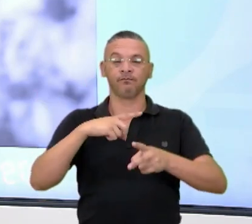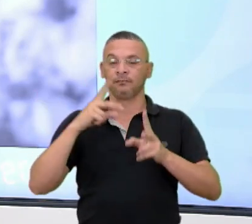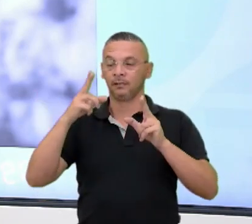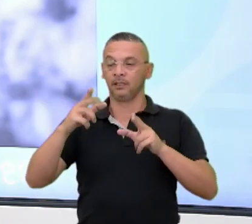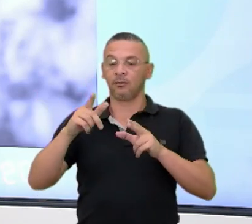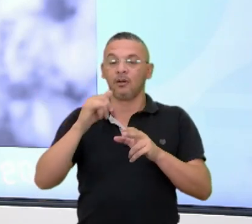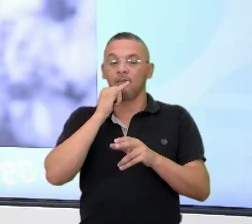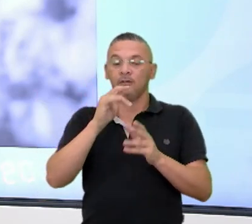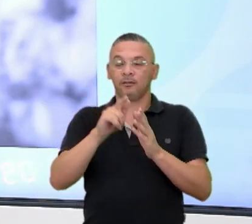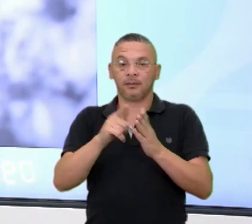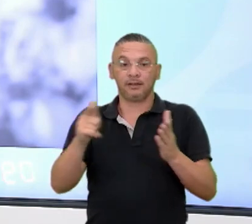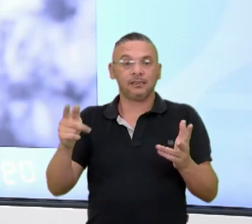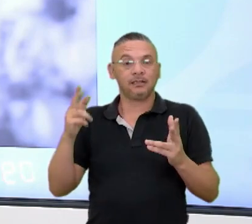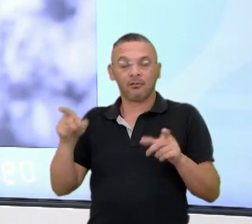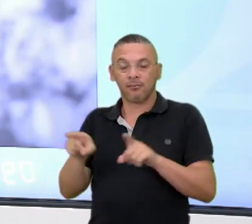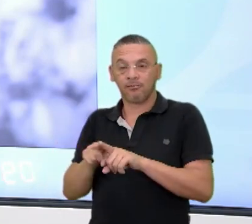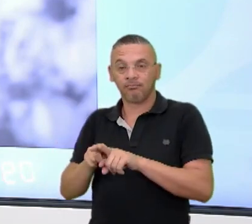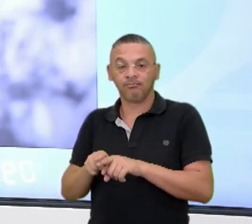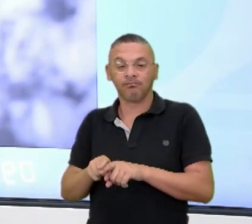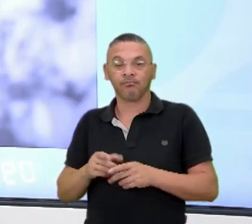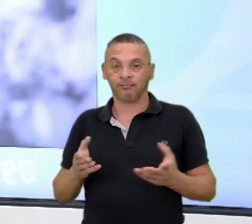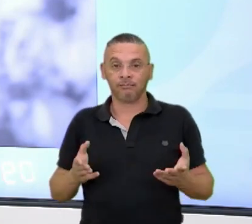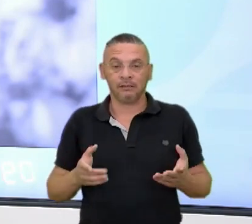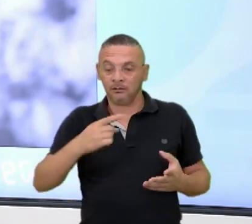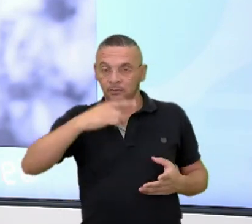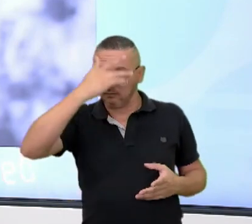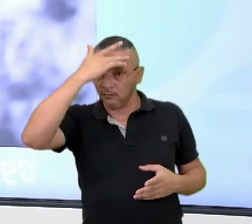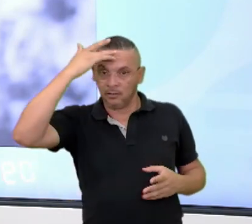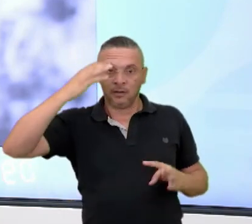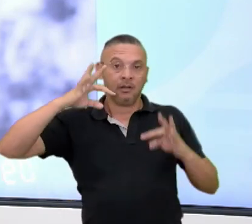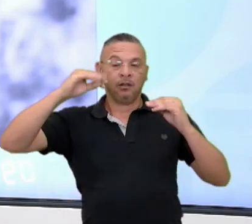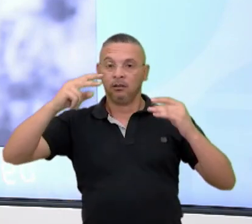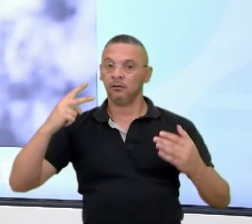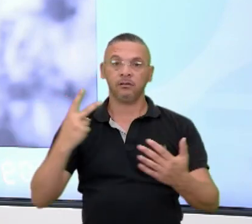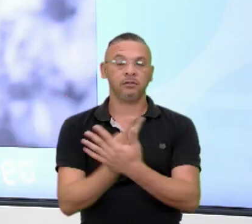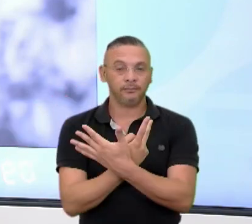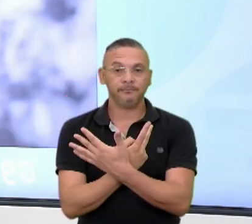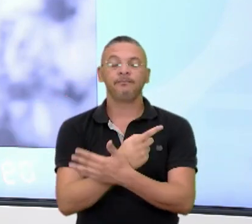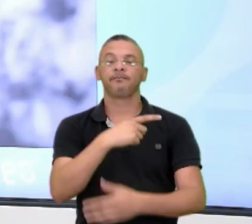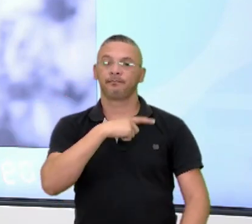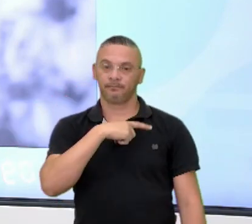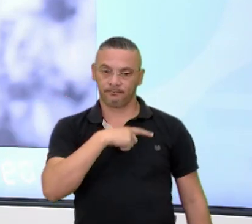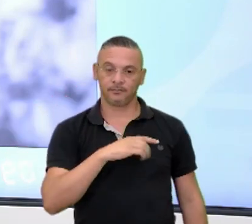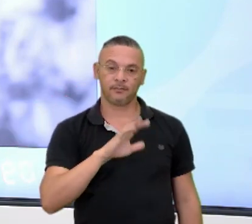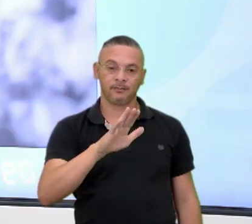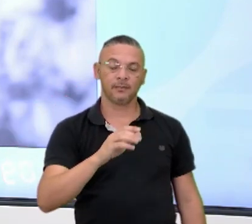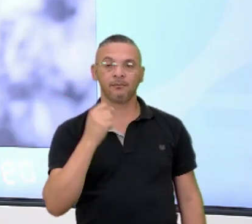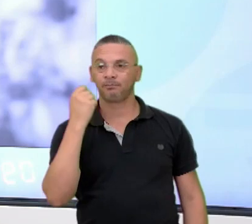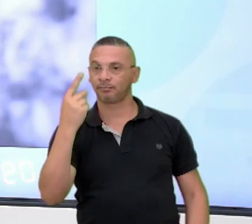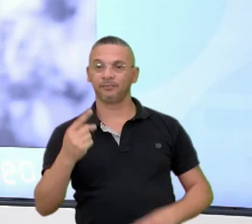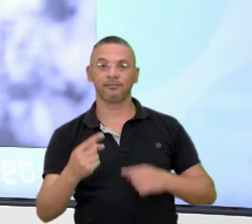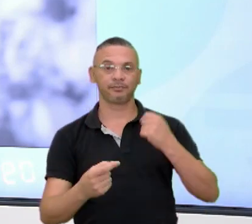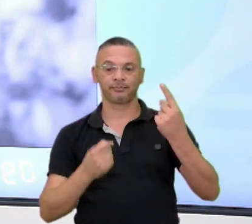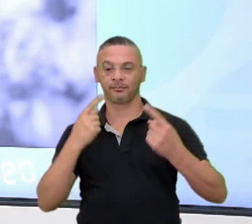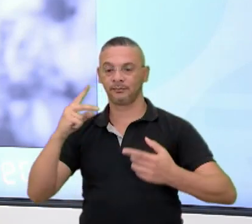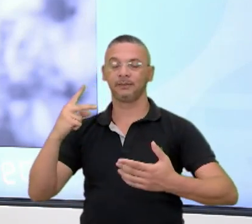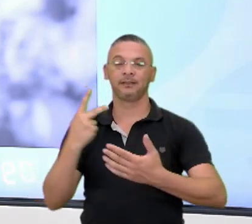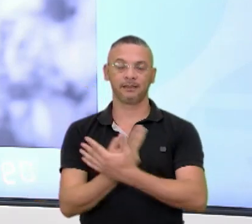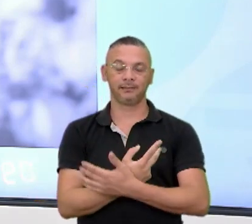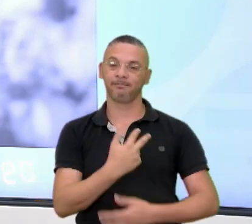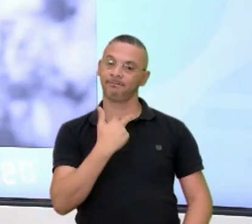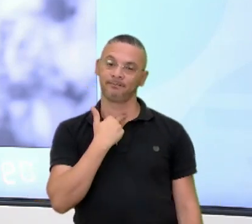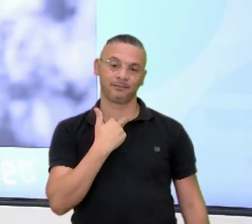minuto. E aí vocês discutam nesse 1 minuto, tentem decifrar o que seria Informational bubble. E aí eu volto e explico